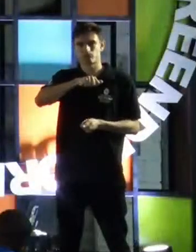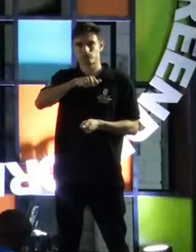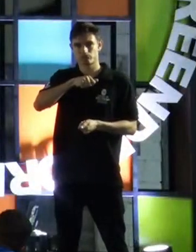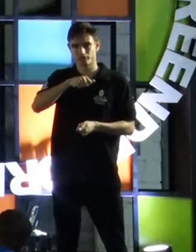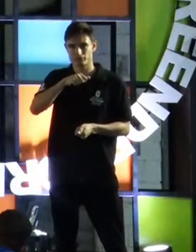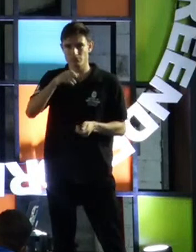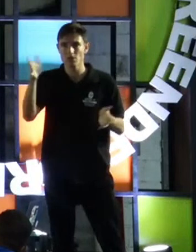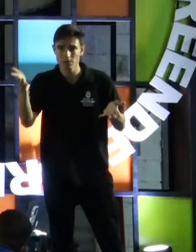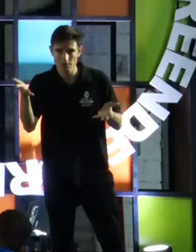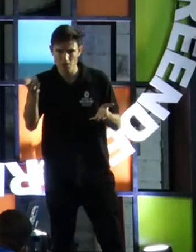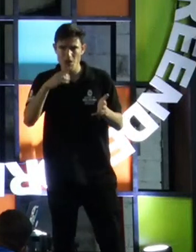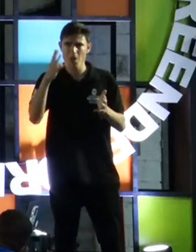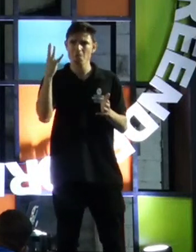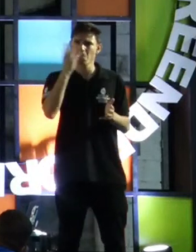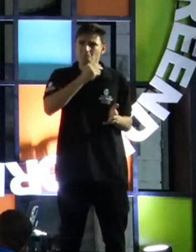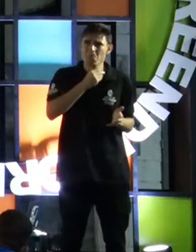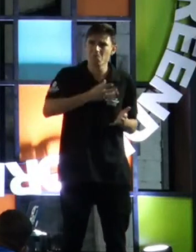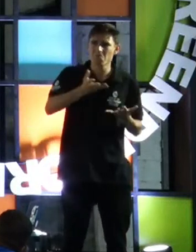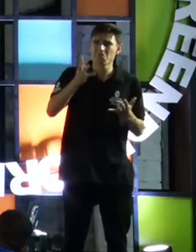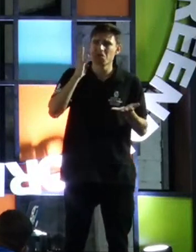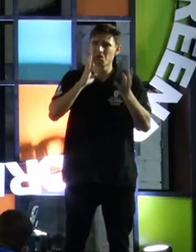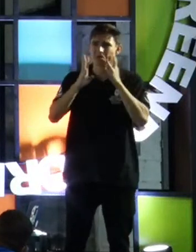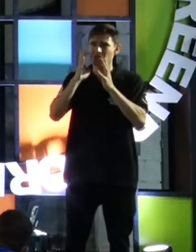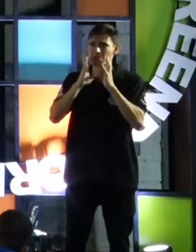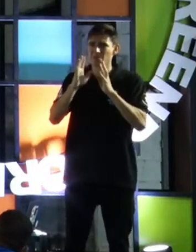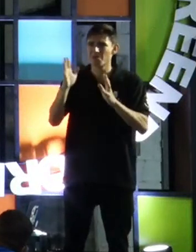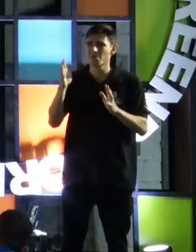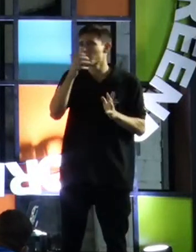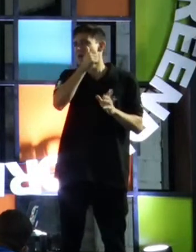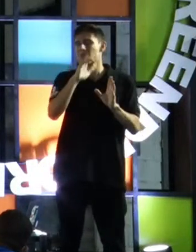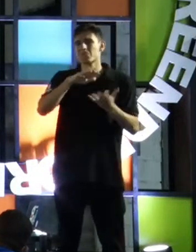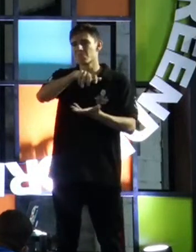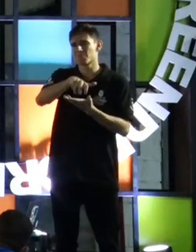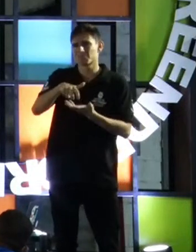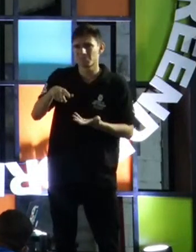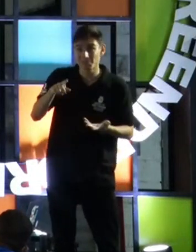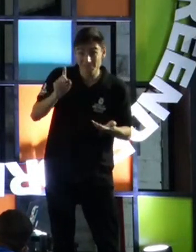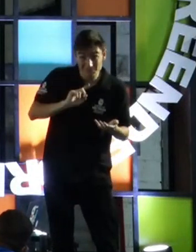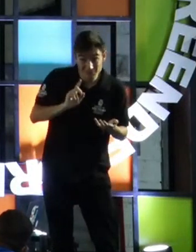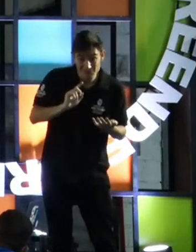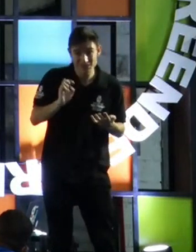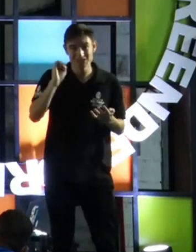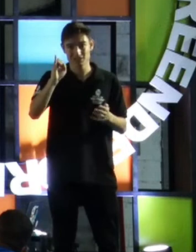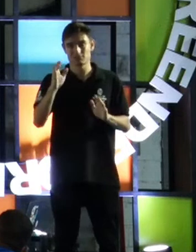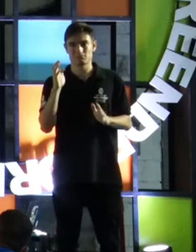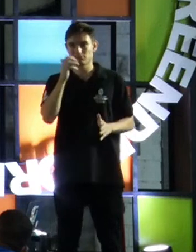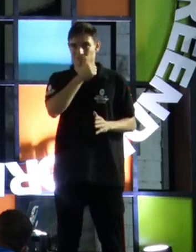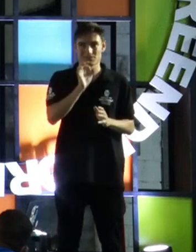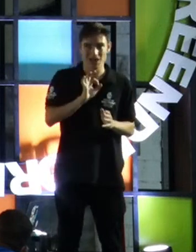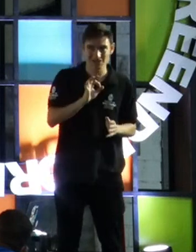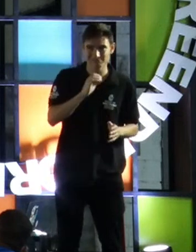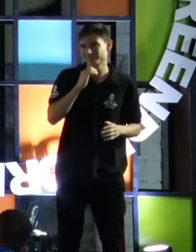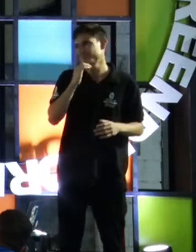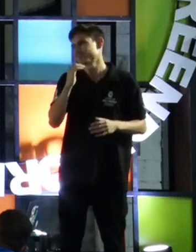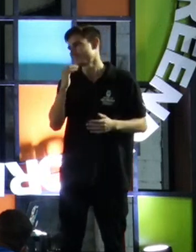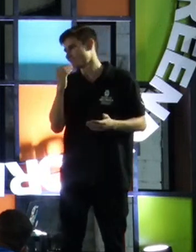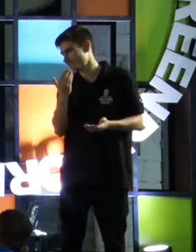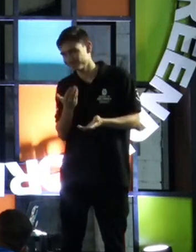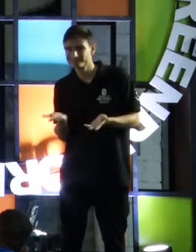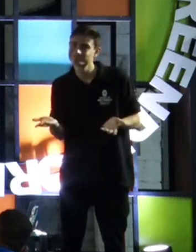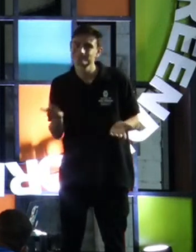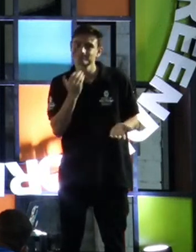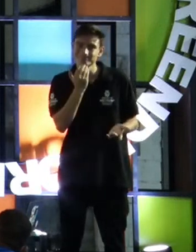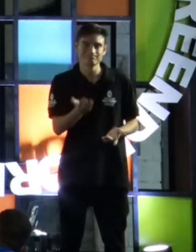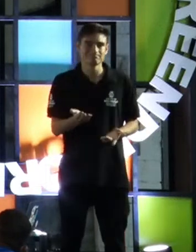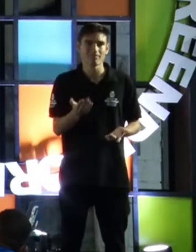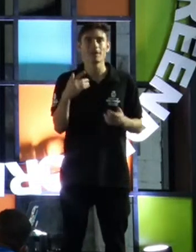não é porque é para ser bonitinho, ah, que legal, vamos salvar o planeta, não sei o que, é porque se não fizer, lascou. E outra, porque